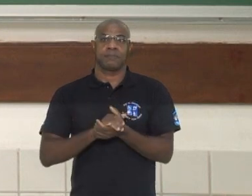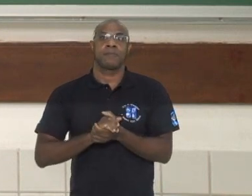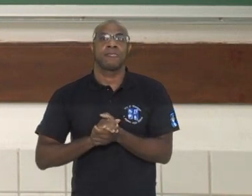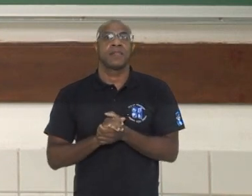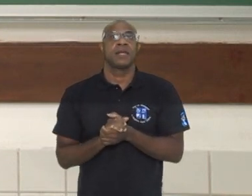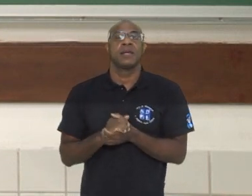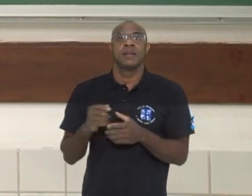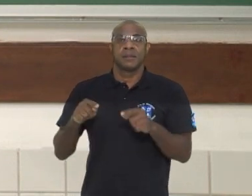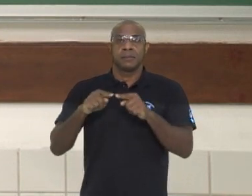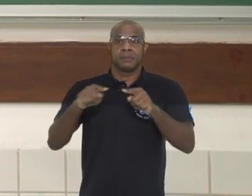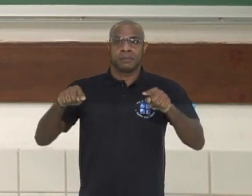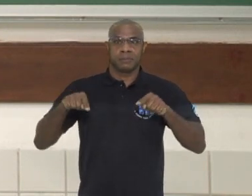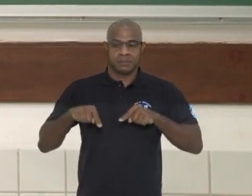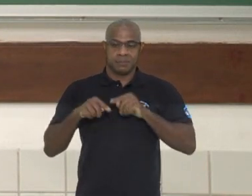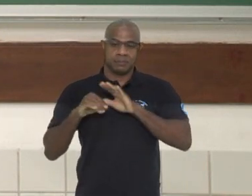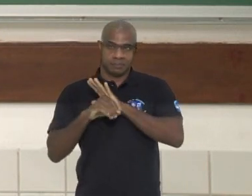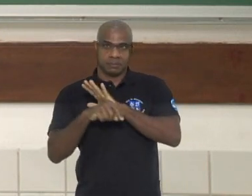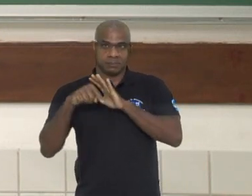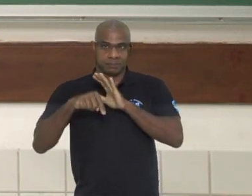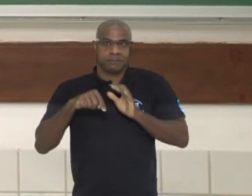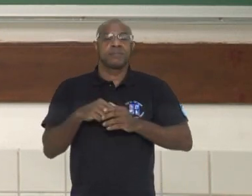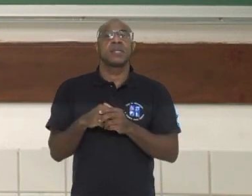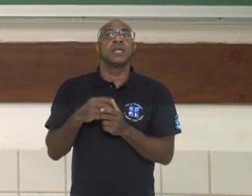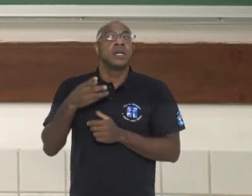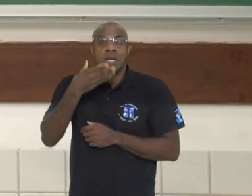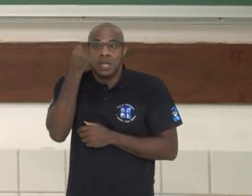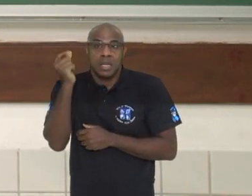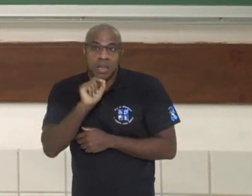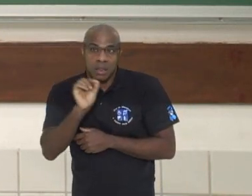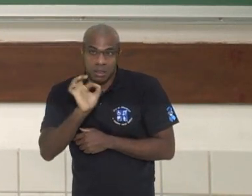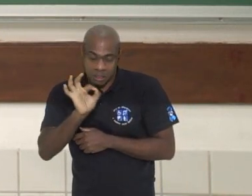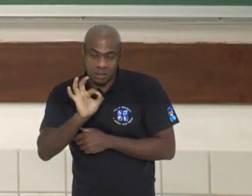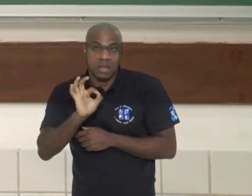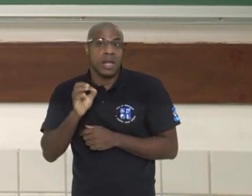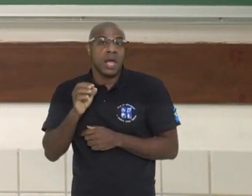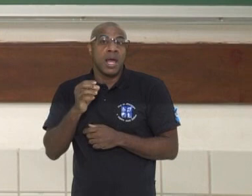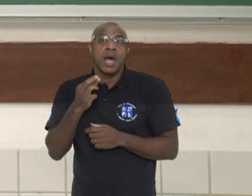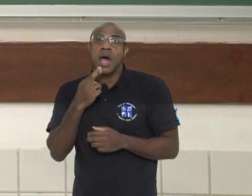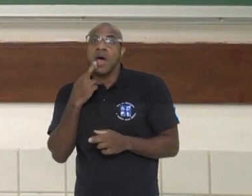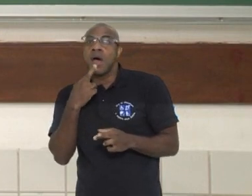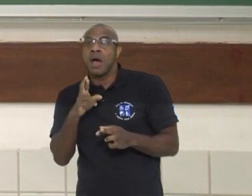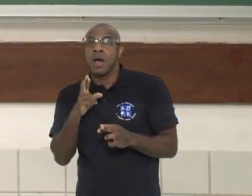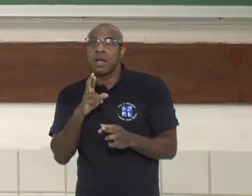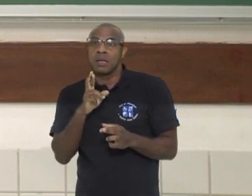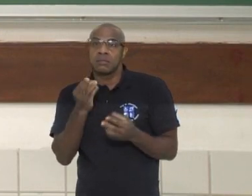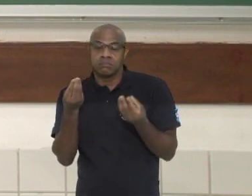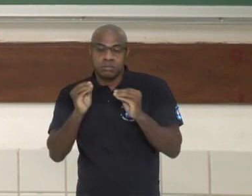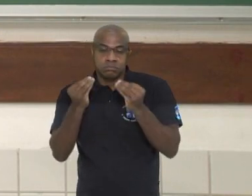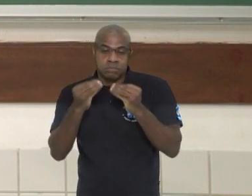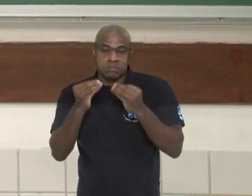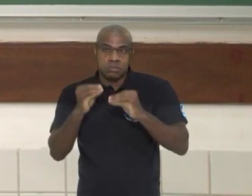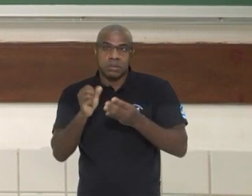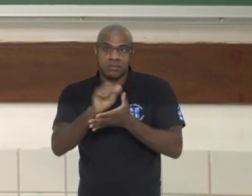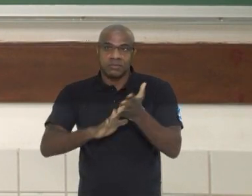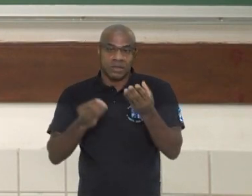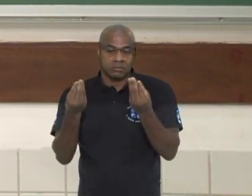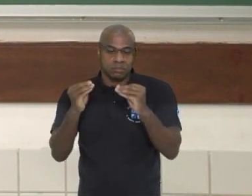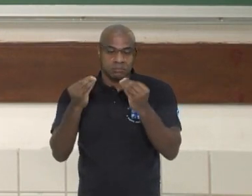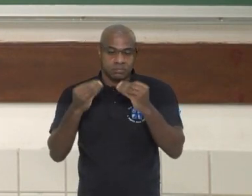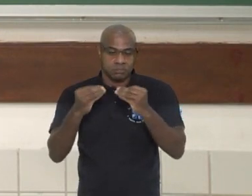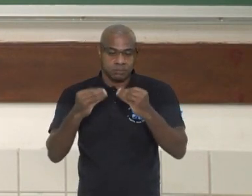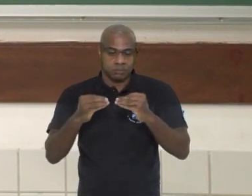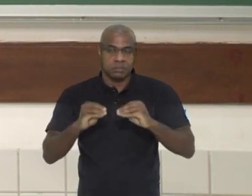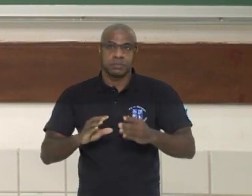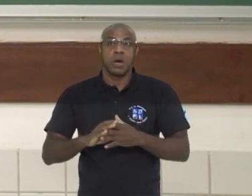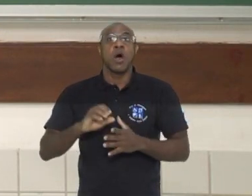pela plataforma digital, ok? Então não se esqueça, responder pela Aula Paraná, certo? Pela plataforma digital